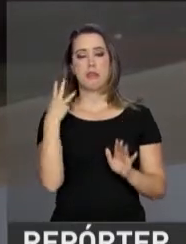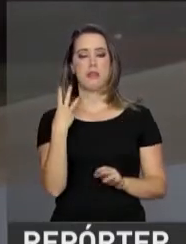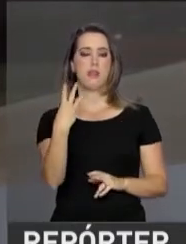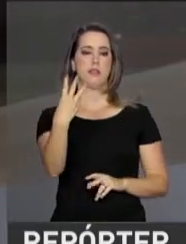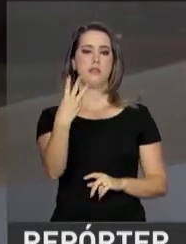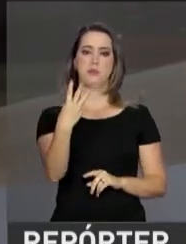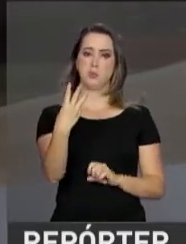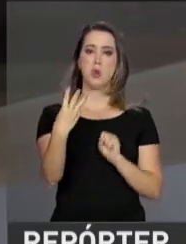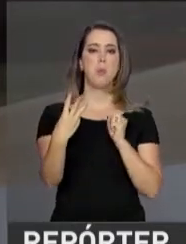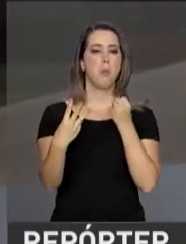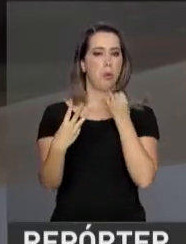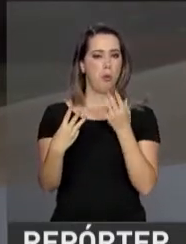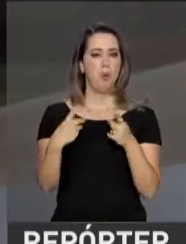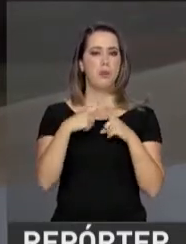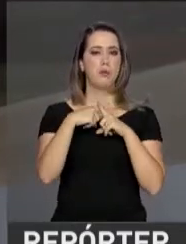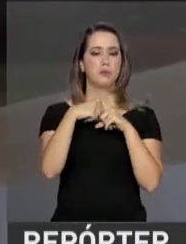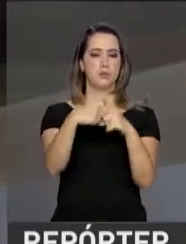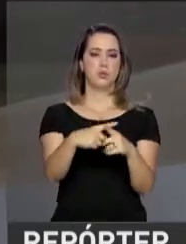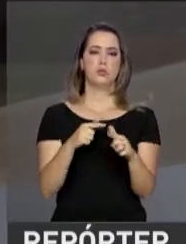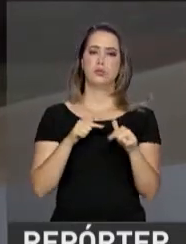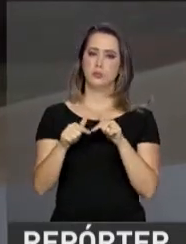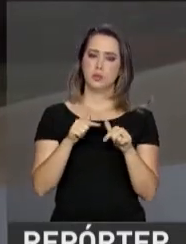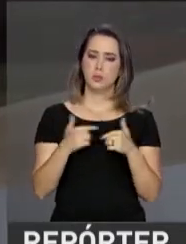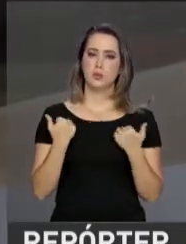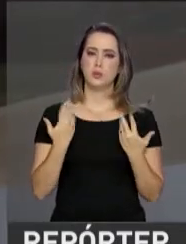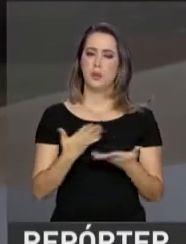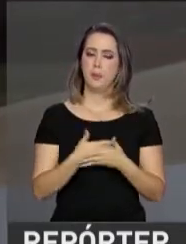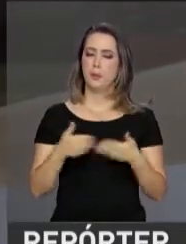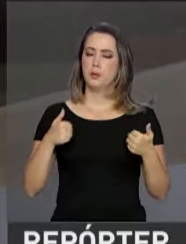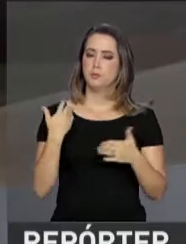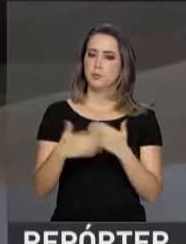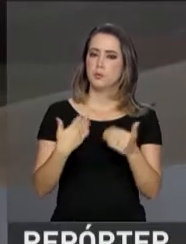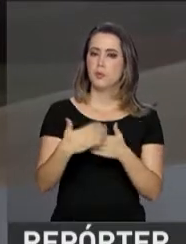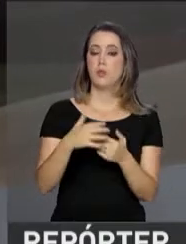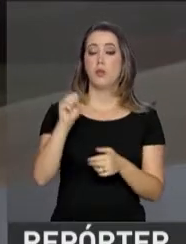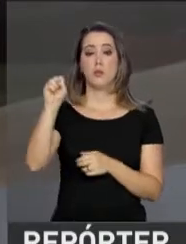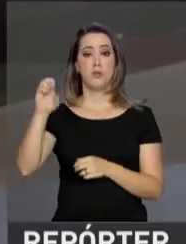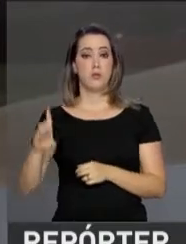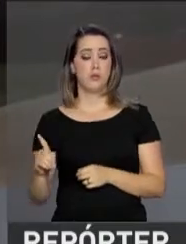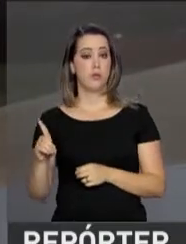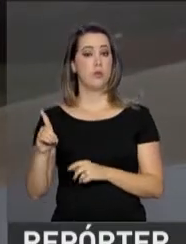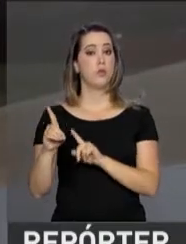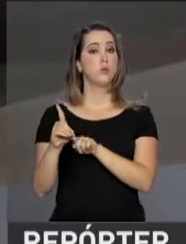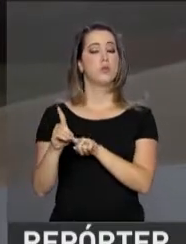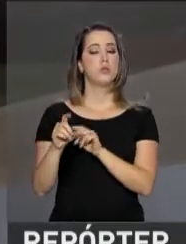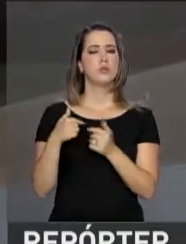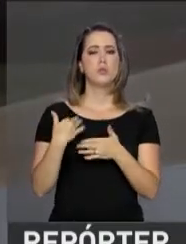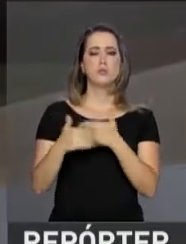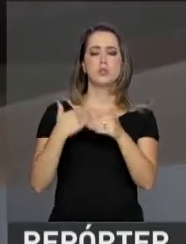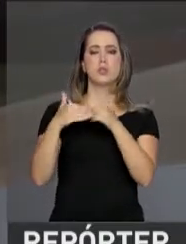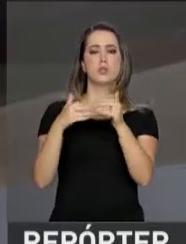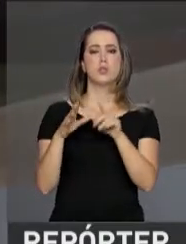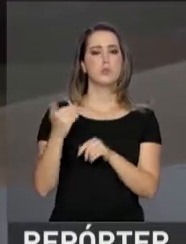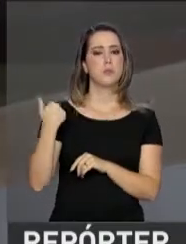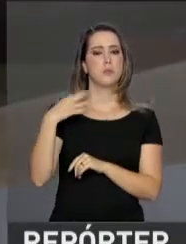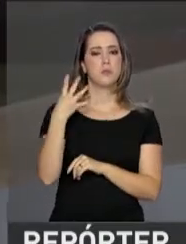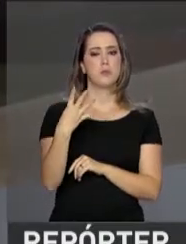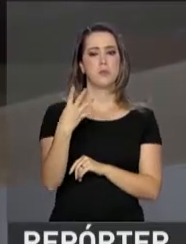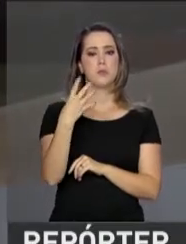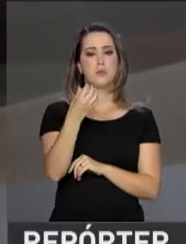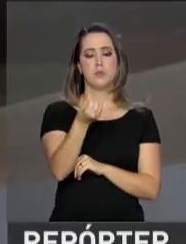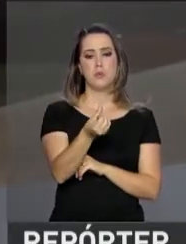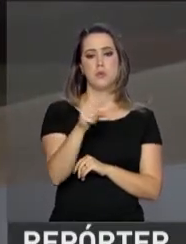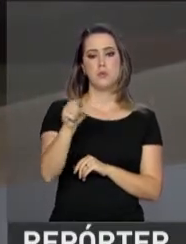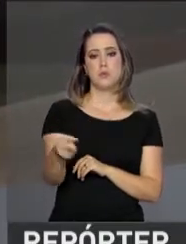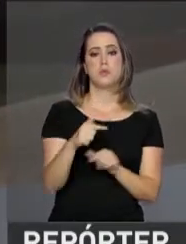apresentaram saldo positivo de emprego o melhor desempenho foi o do sudeste que teve um acréscimo acima de 46